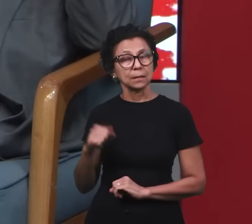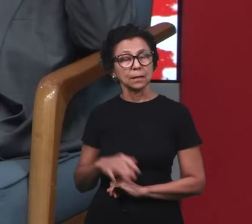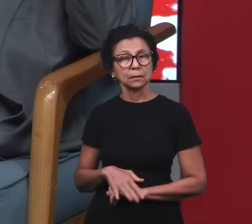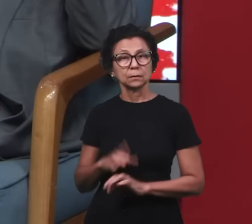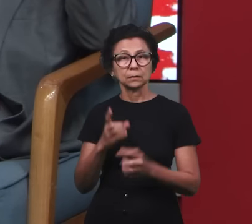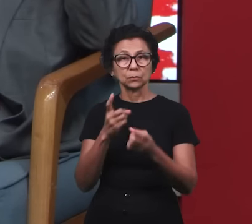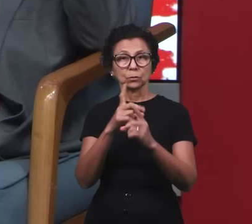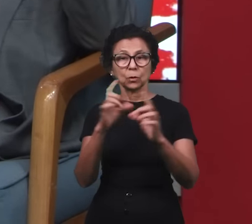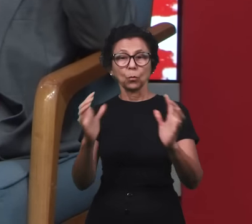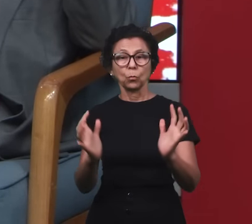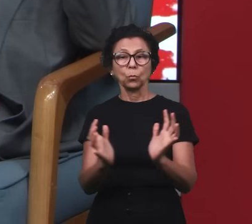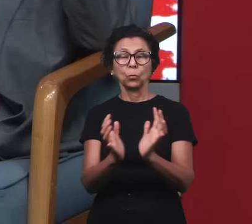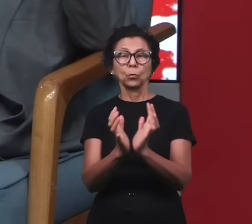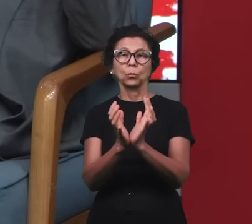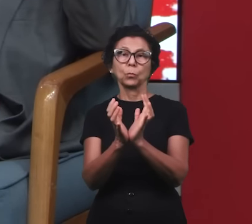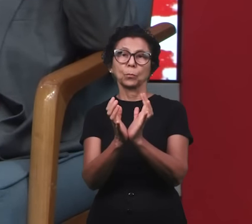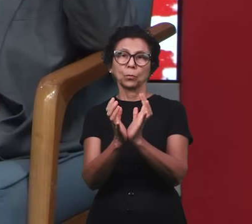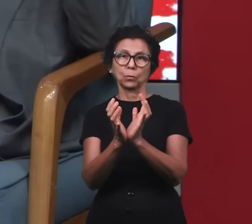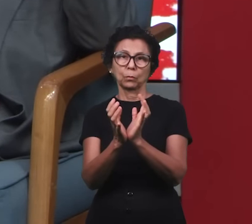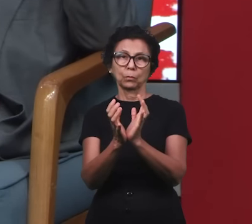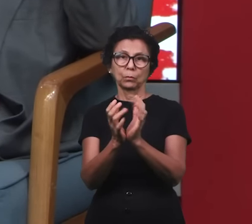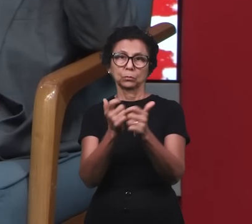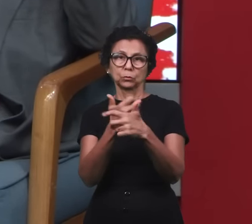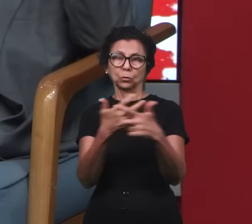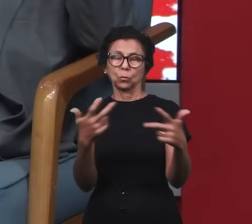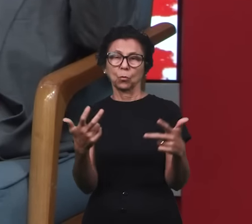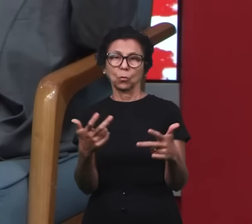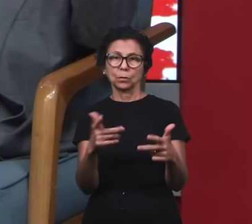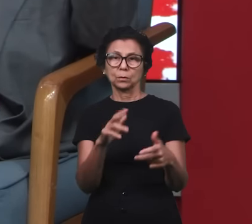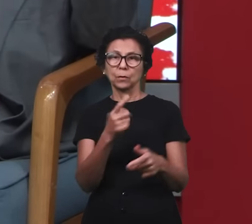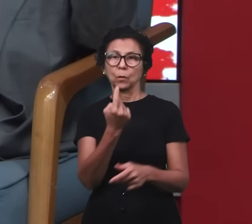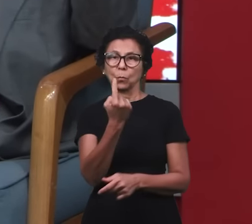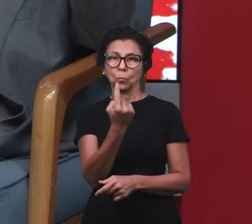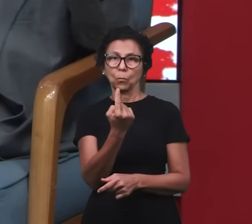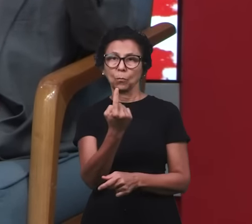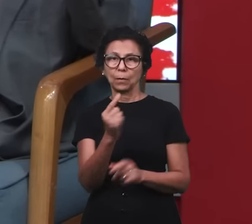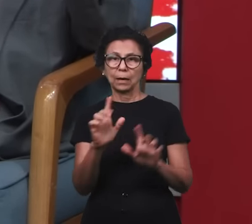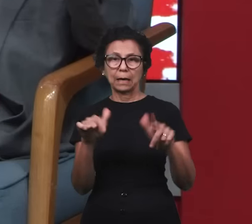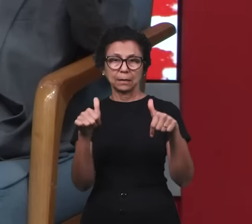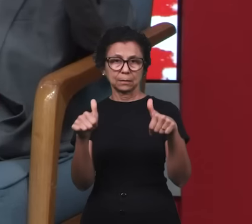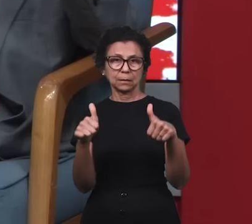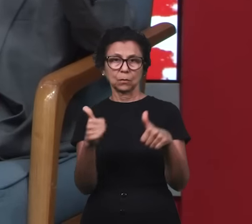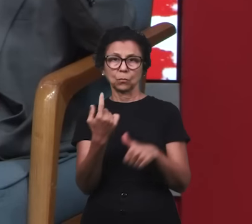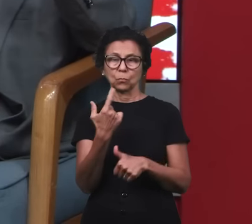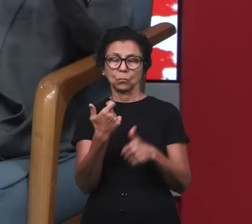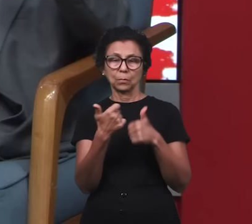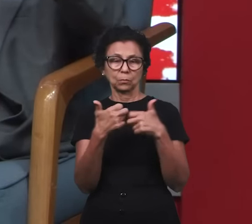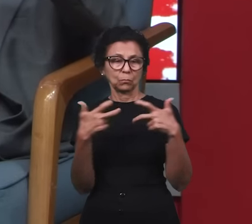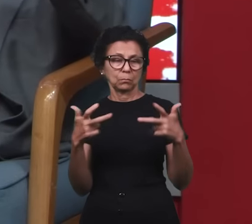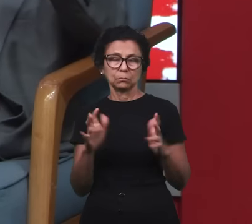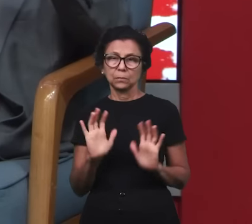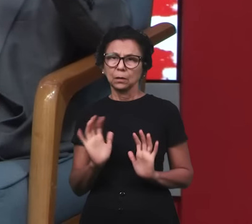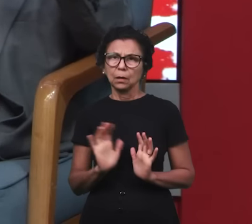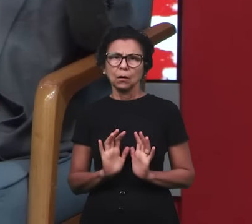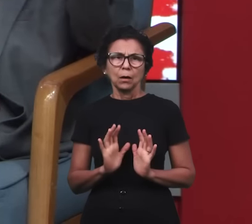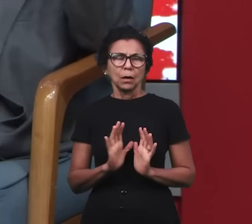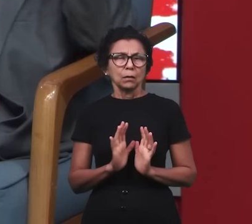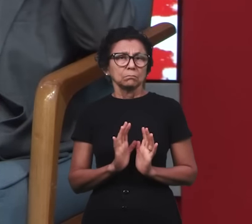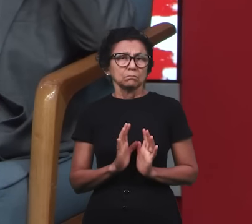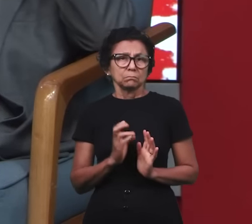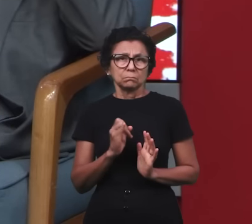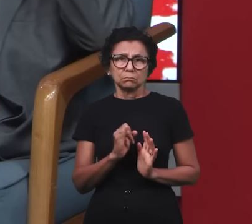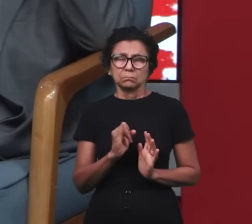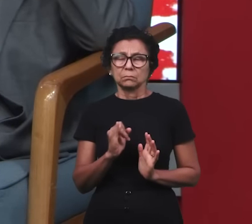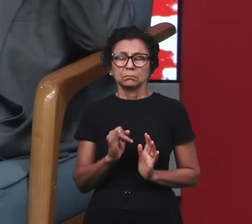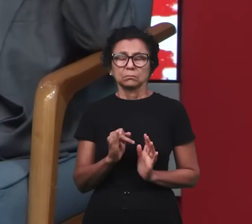elementos. Então não é uma coisa isolada que está na palavra, mas você só alcança na palavra se o